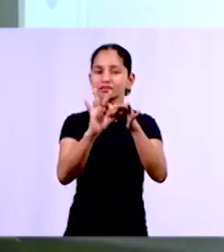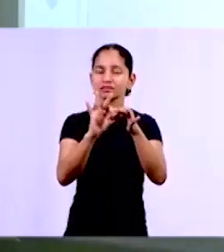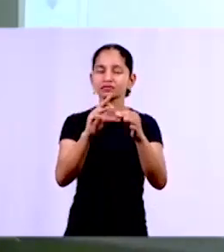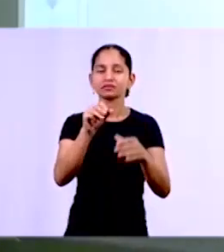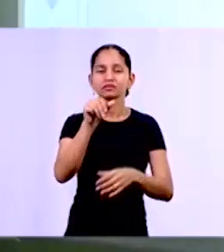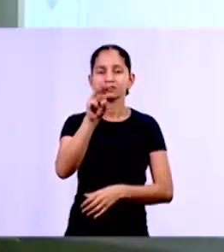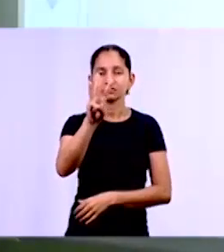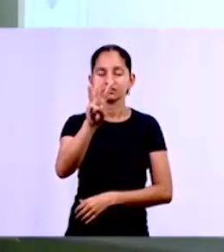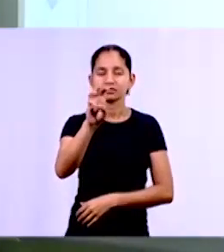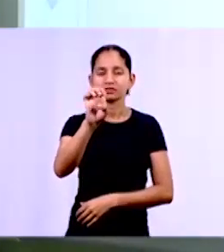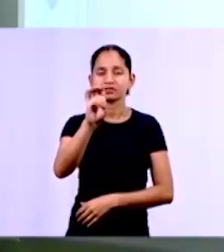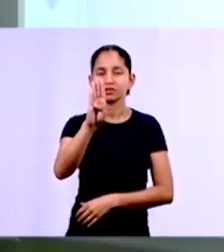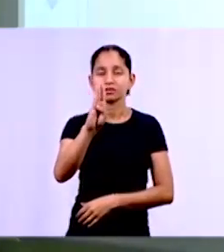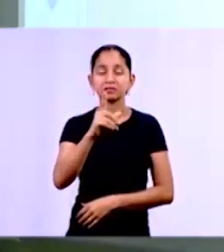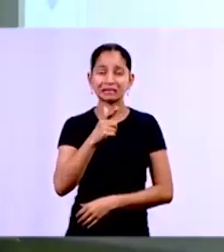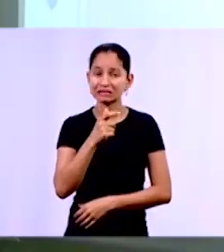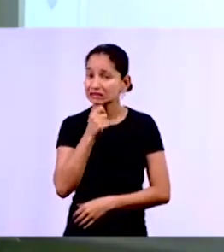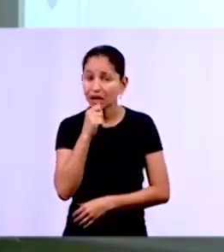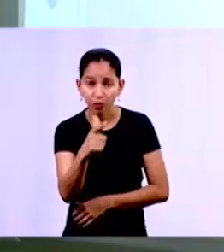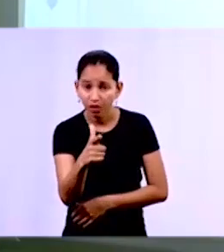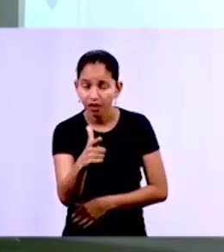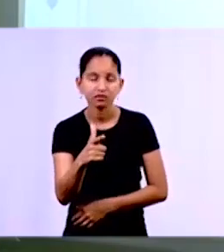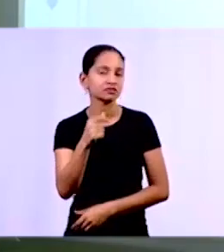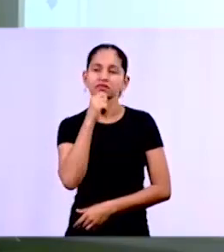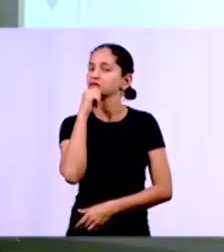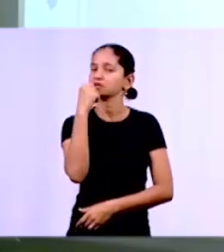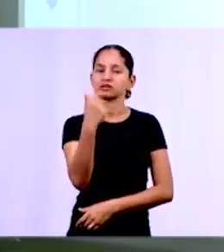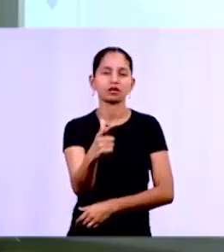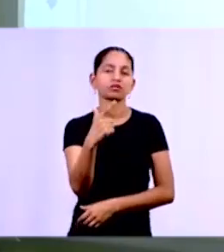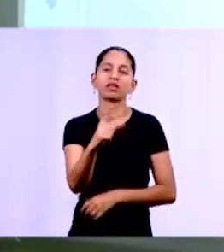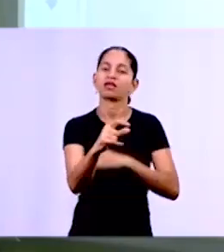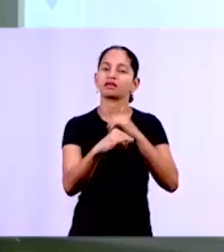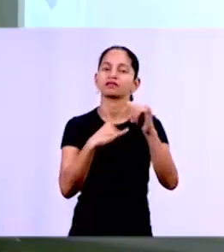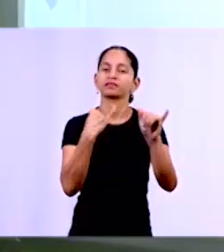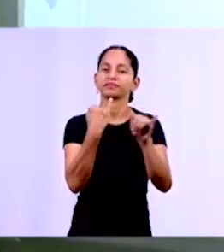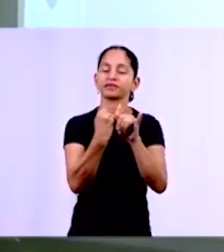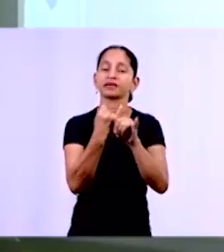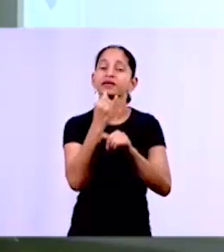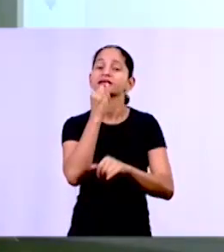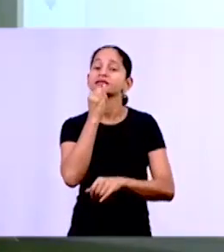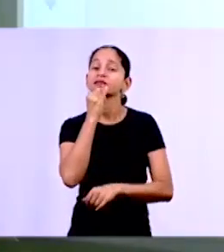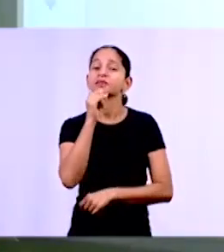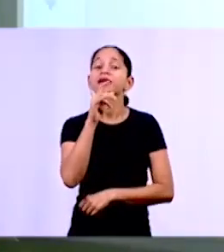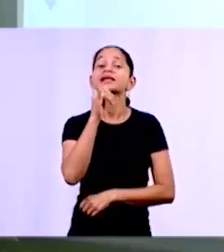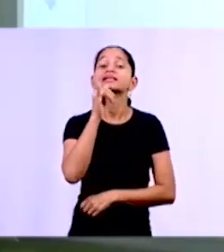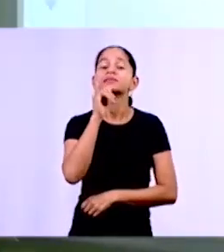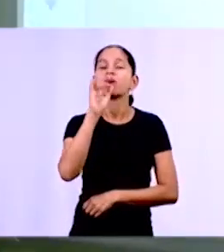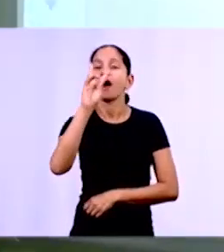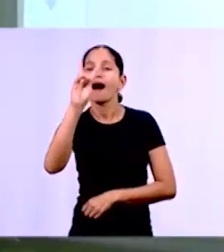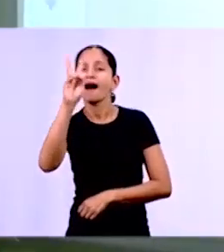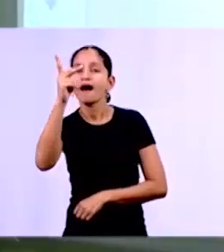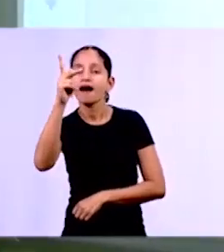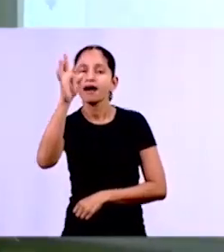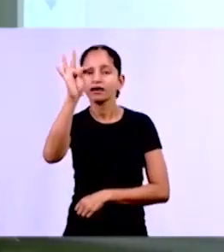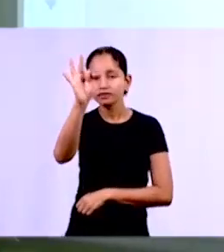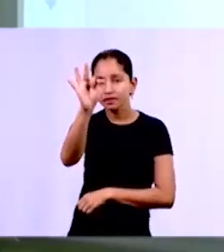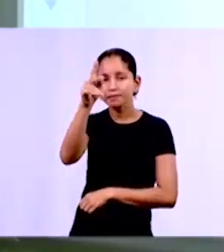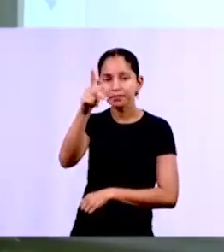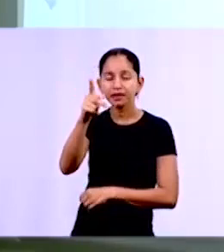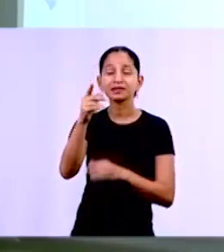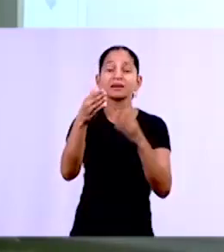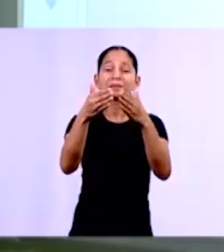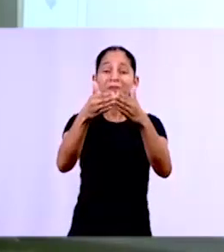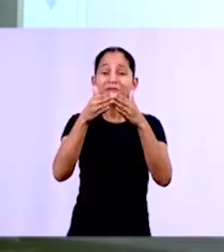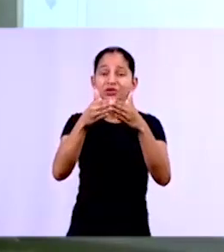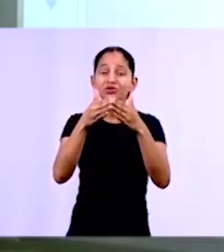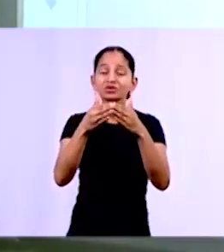tem internet sem um servidor web. É um computador que quando você digita HTTP, você está mandando uma mensagem, você está pedindo